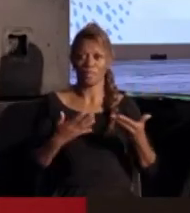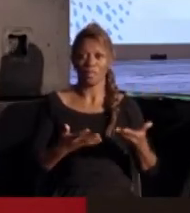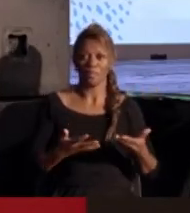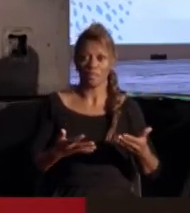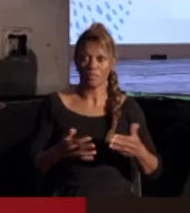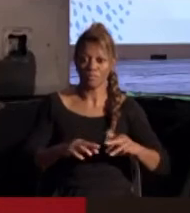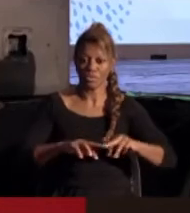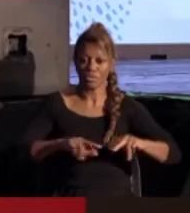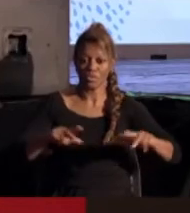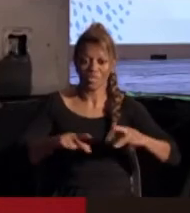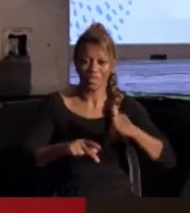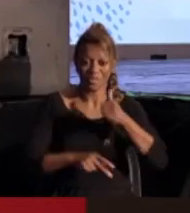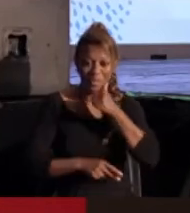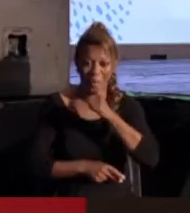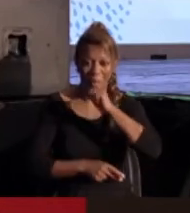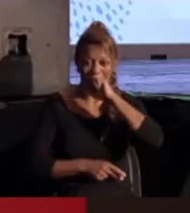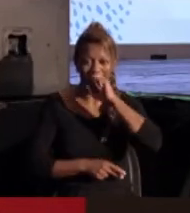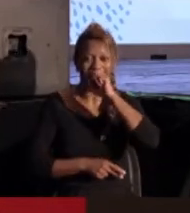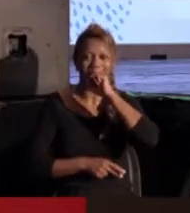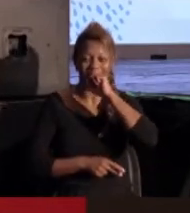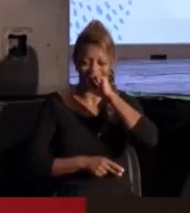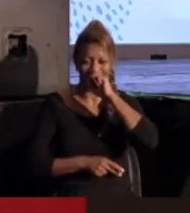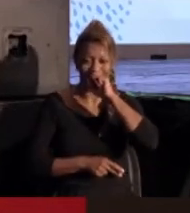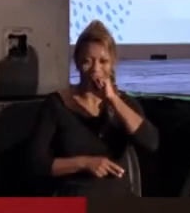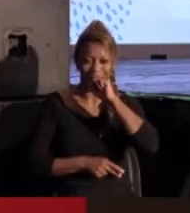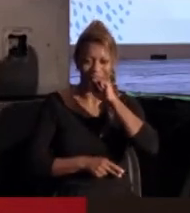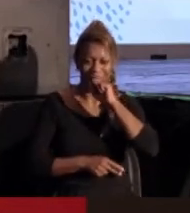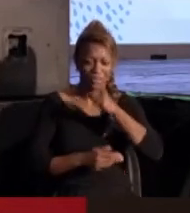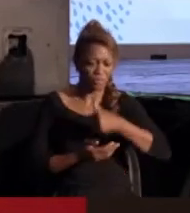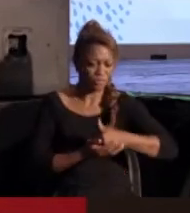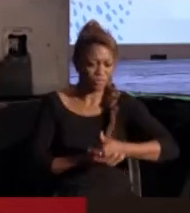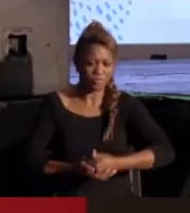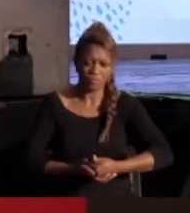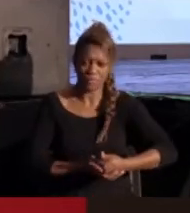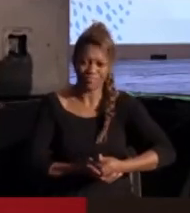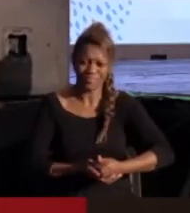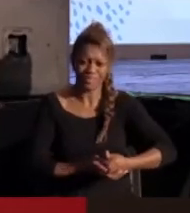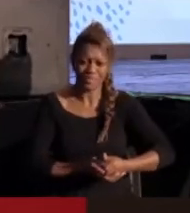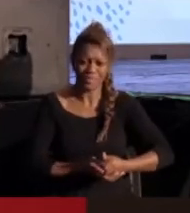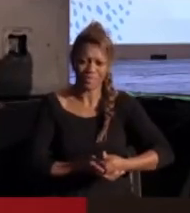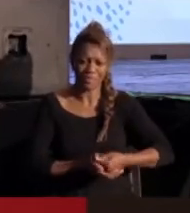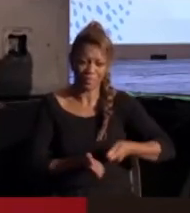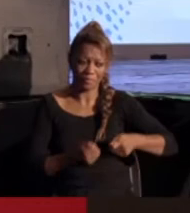as mães viessem pedir água para lavar o bebê, porque os bebês